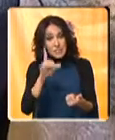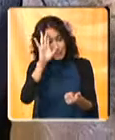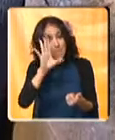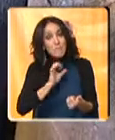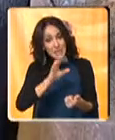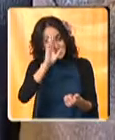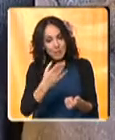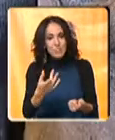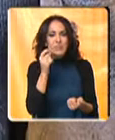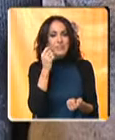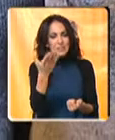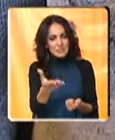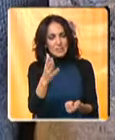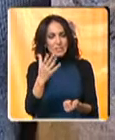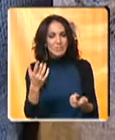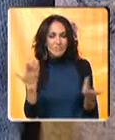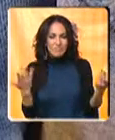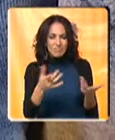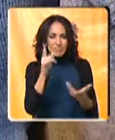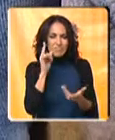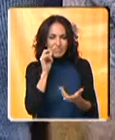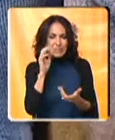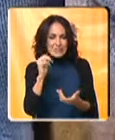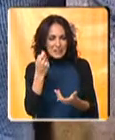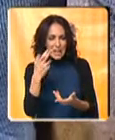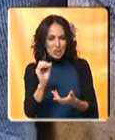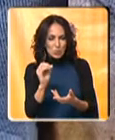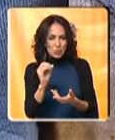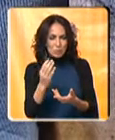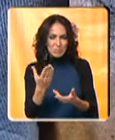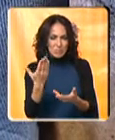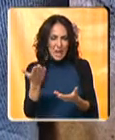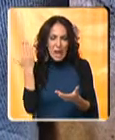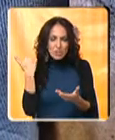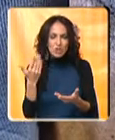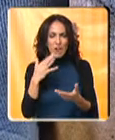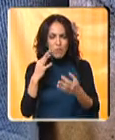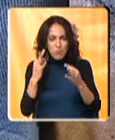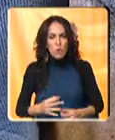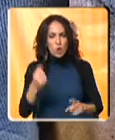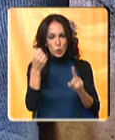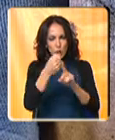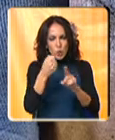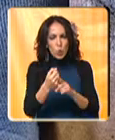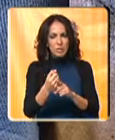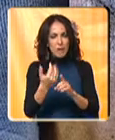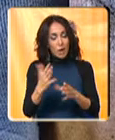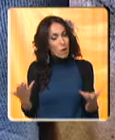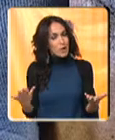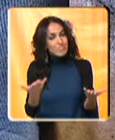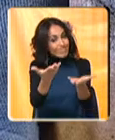Este é o Sérgio. Uma pálida imagem do homem que já foi, confiante e lutador.